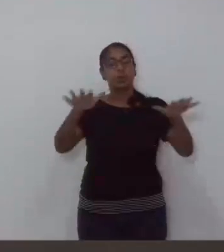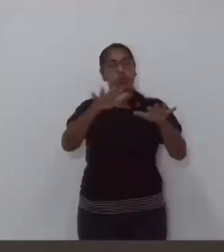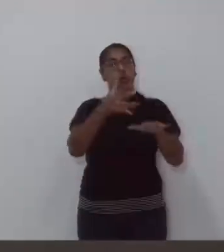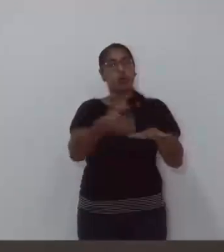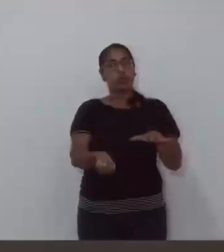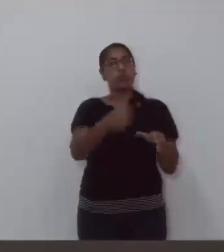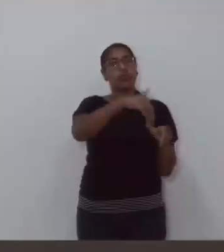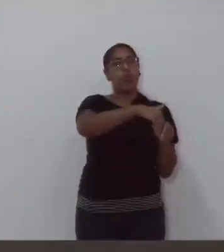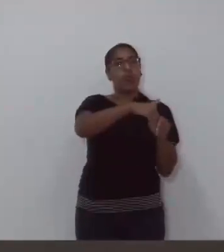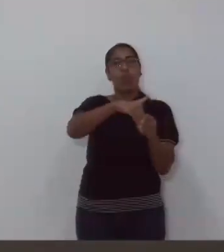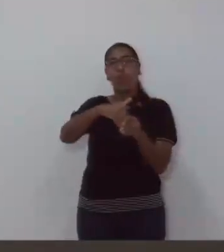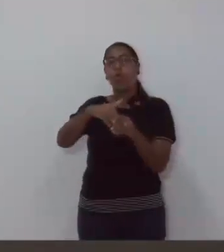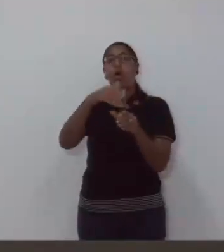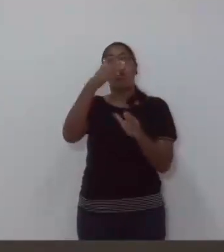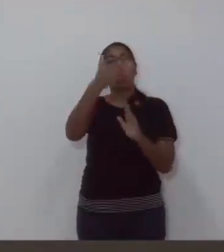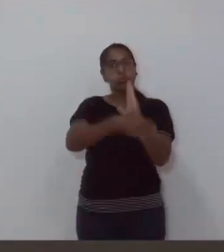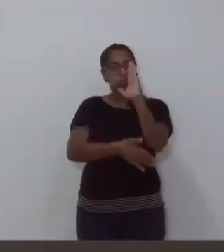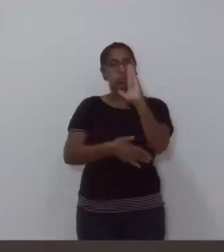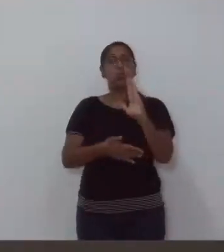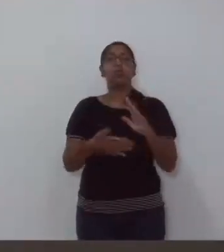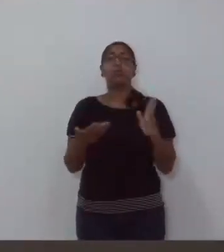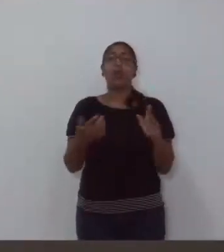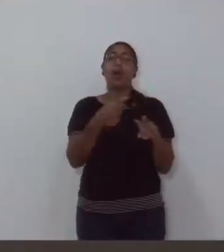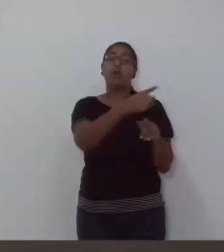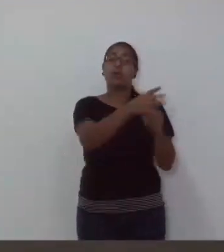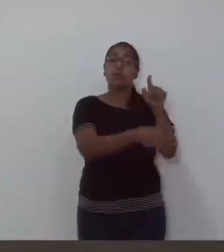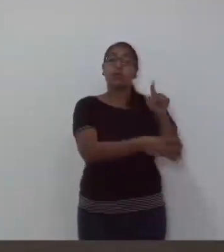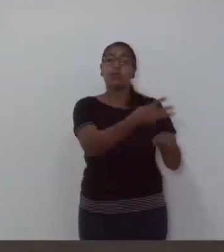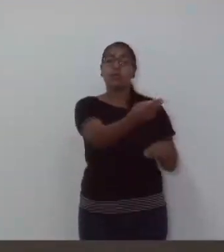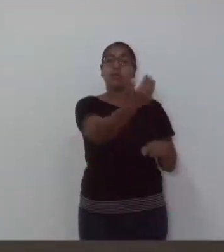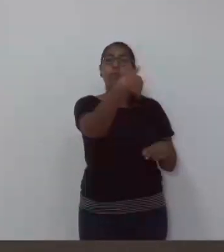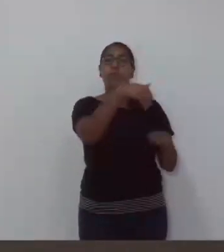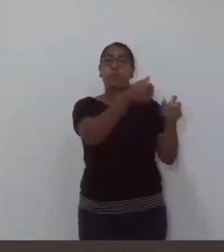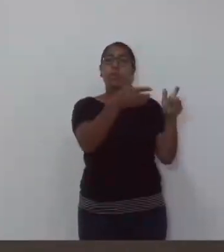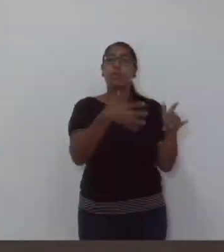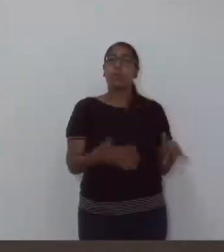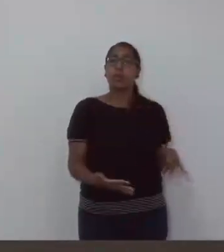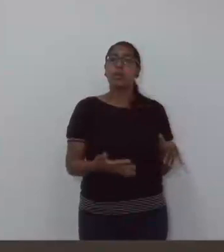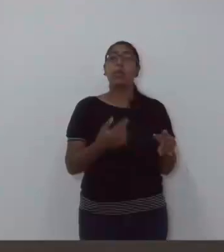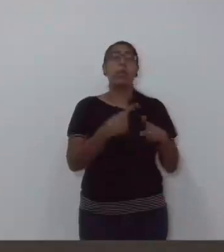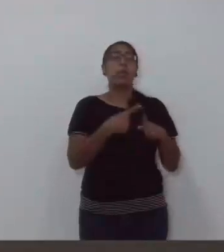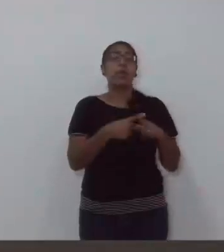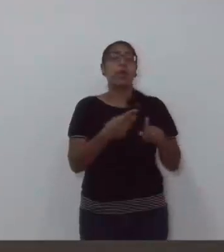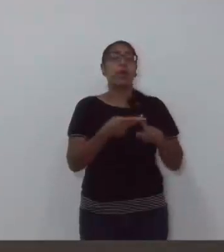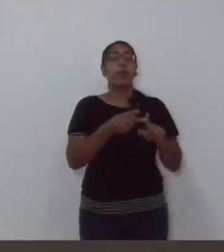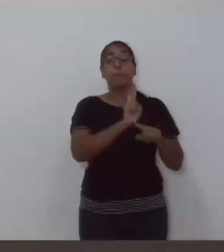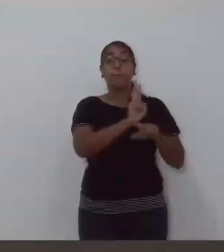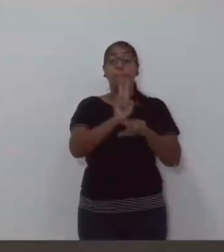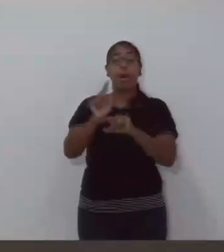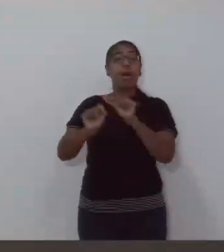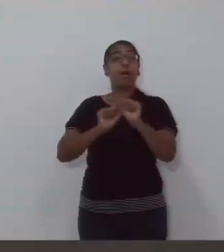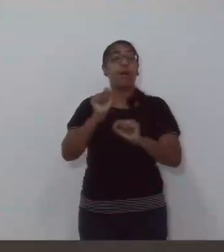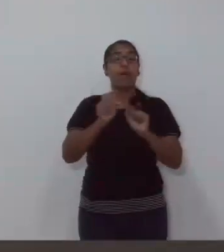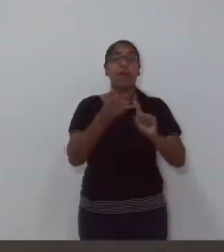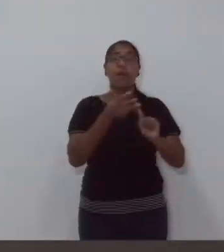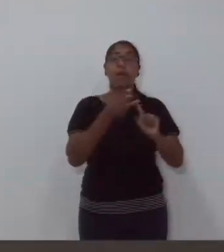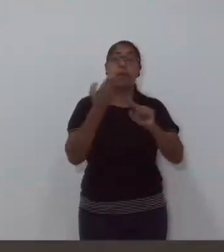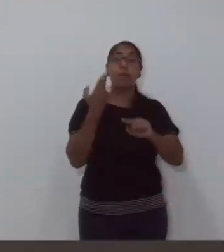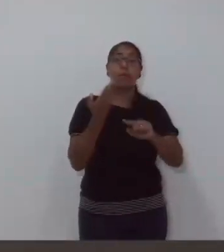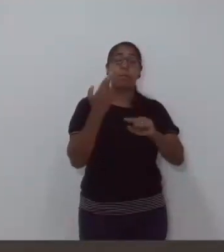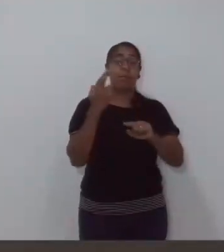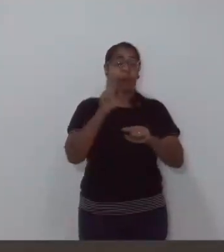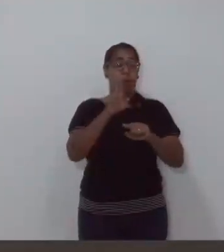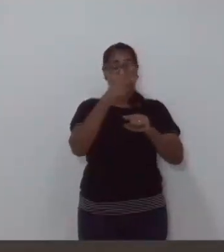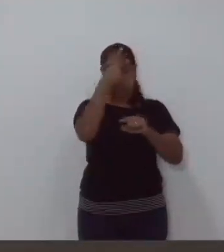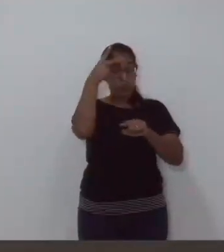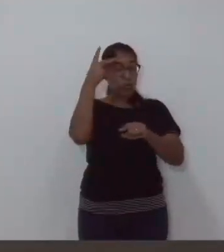dar explicação realmente o que está acontecendo, por que foi feito, quem está fiscalizando, quem era responsável de ir até o